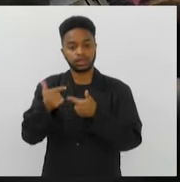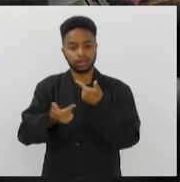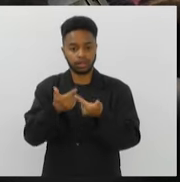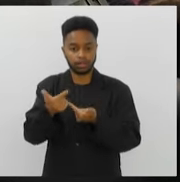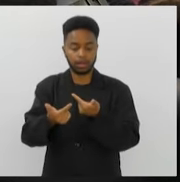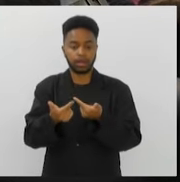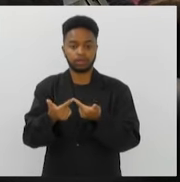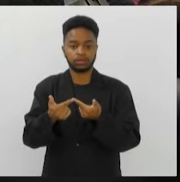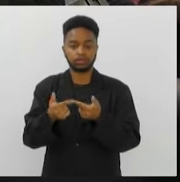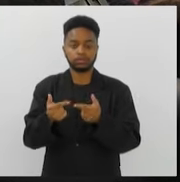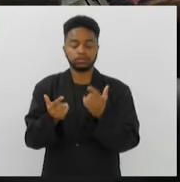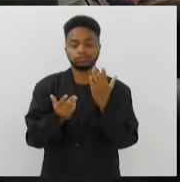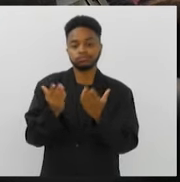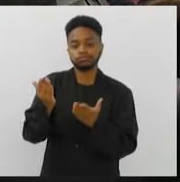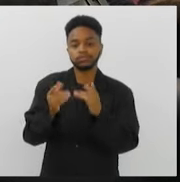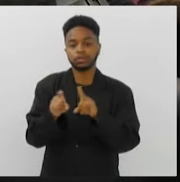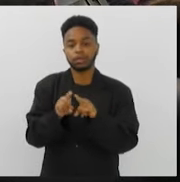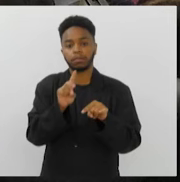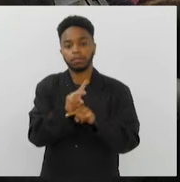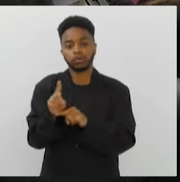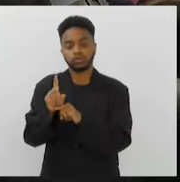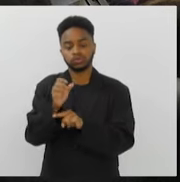de servir e proteger a sociedade,